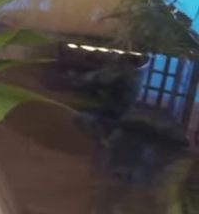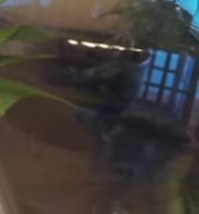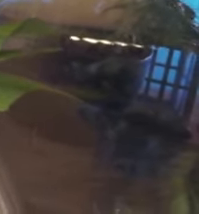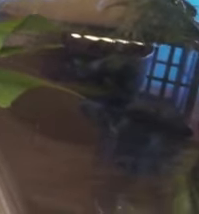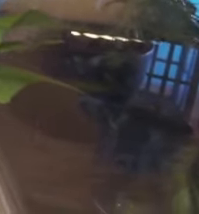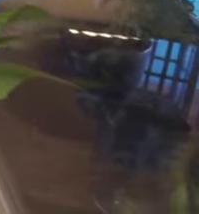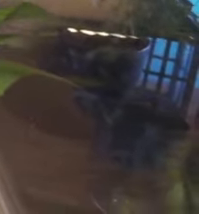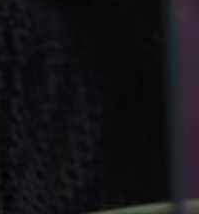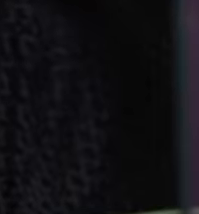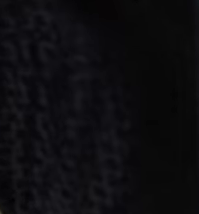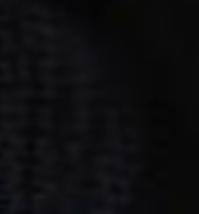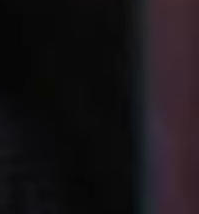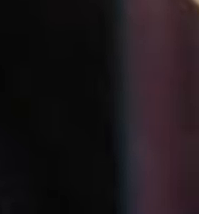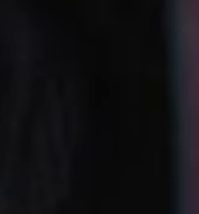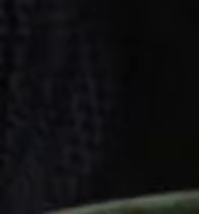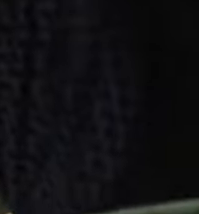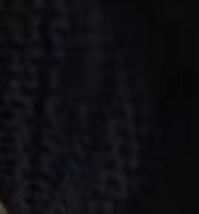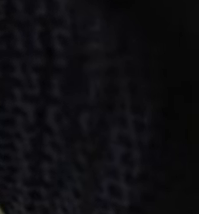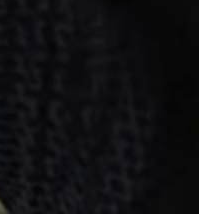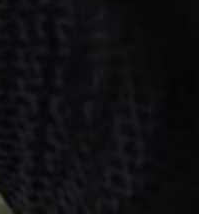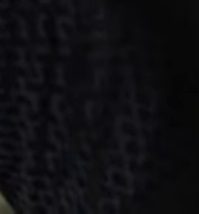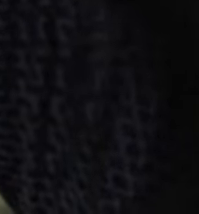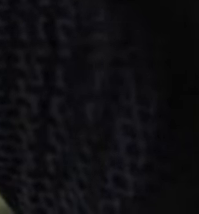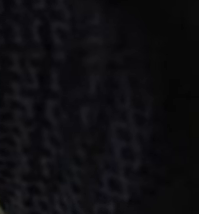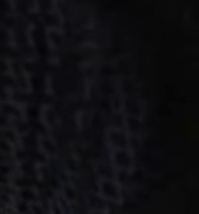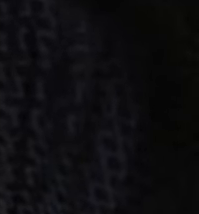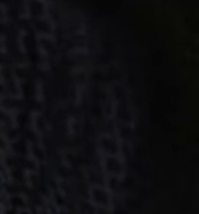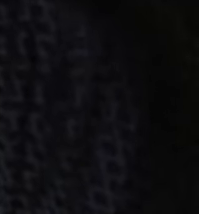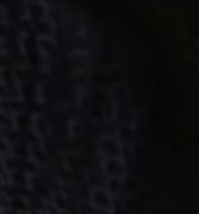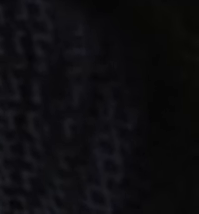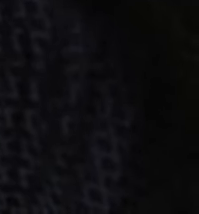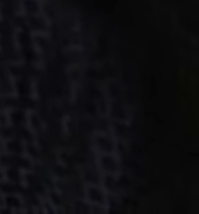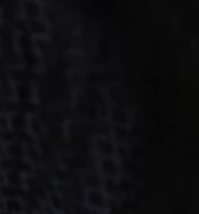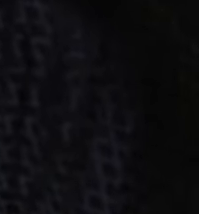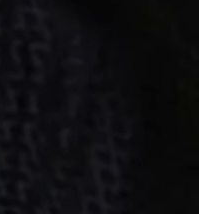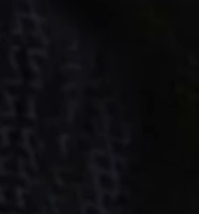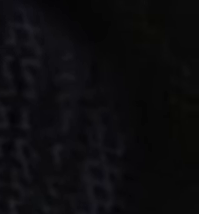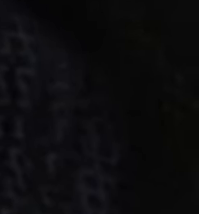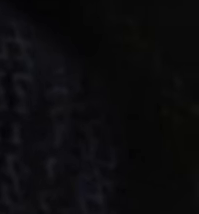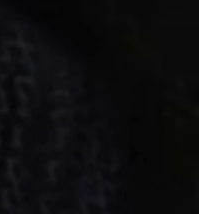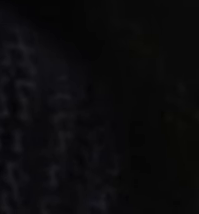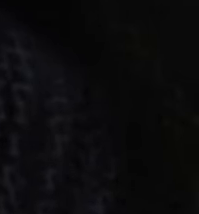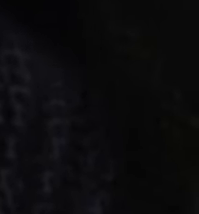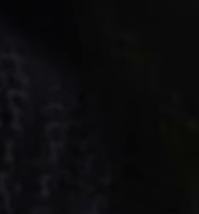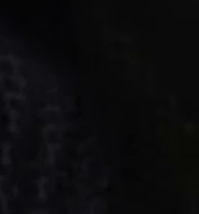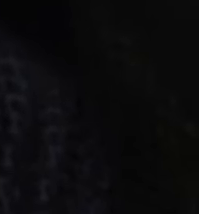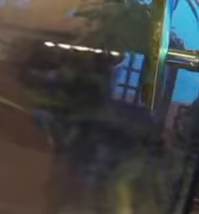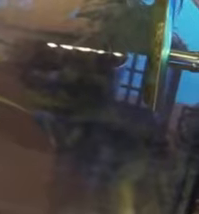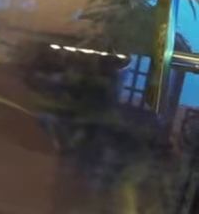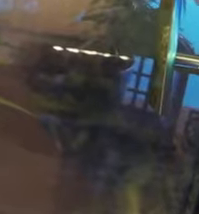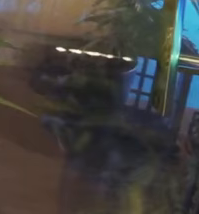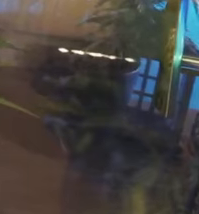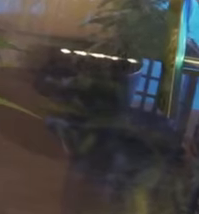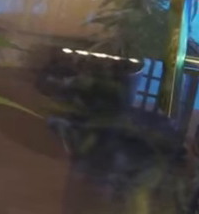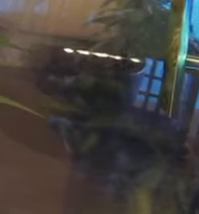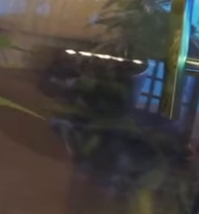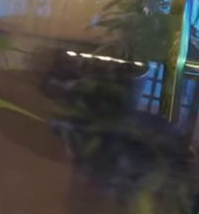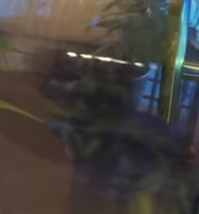uma versão, né? Foi. Saiu até no canal, não foi isso? Olha. E aí?